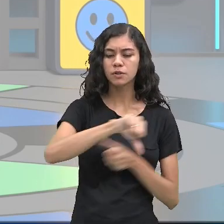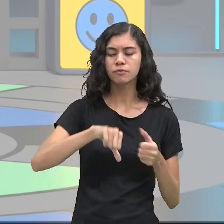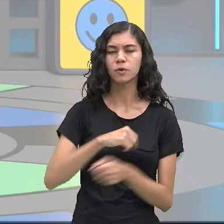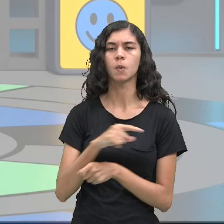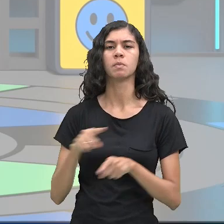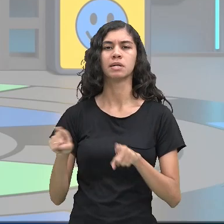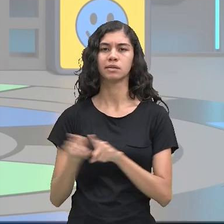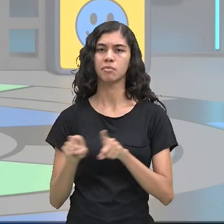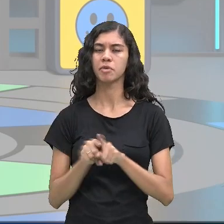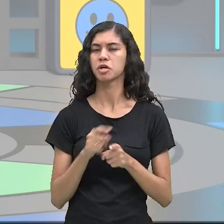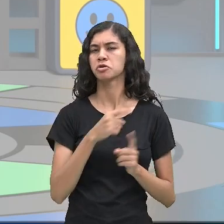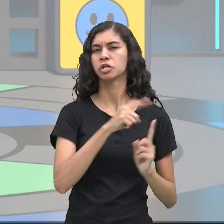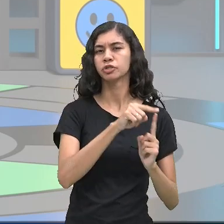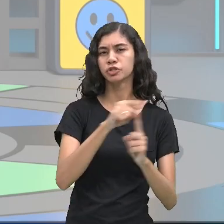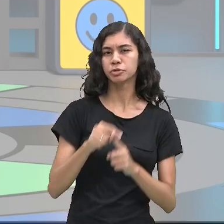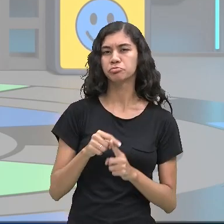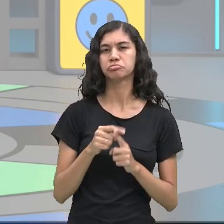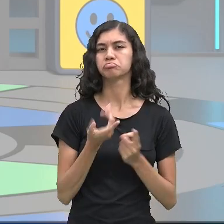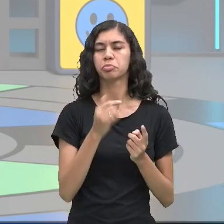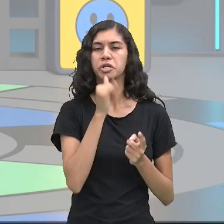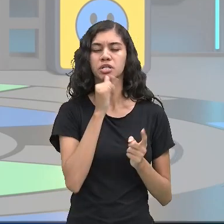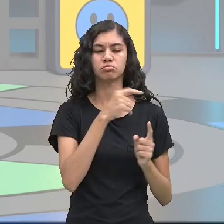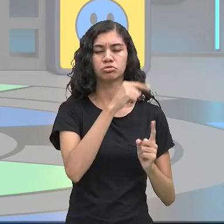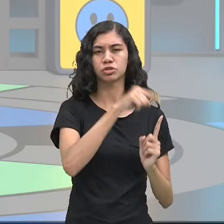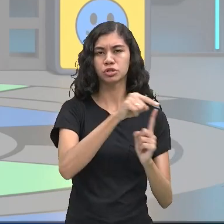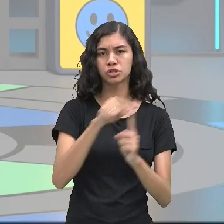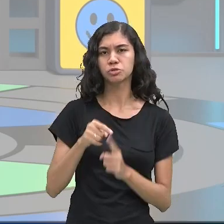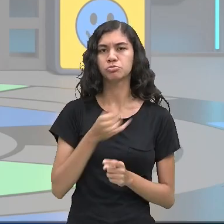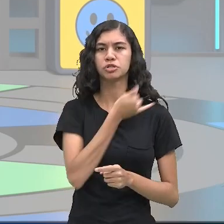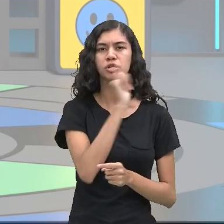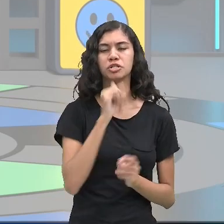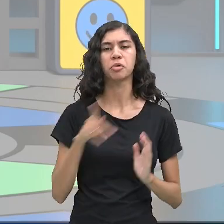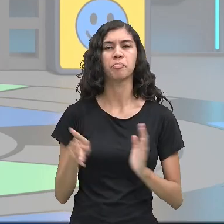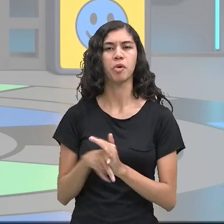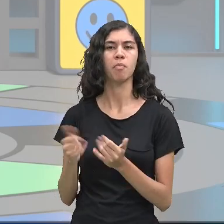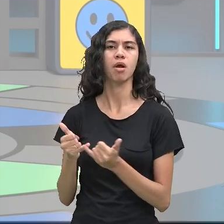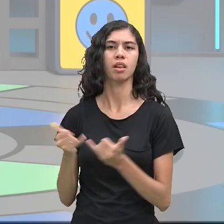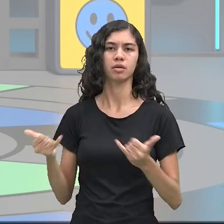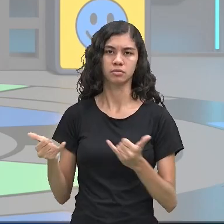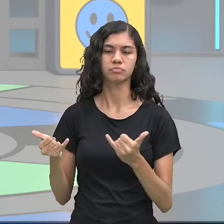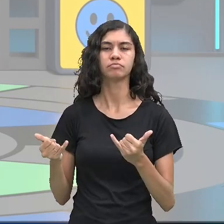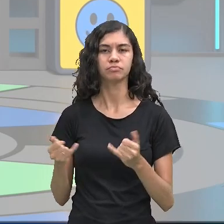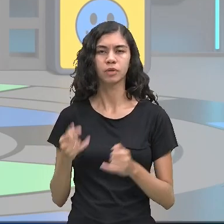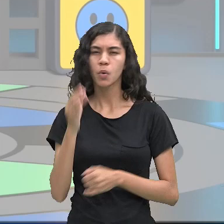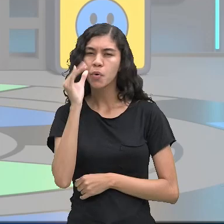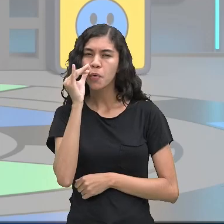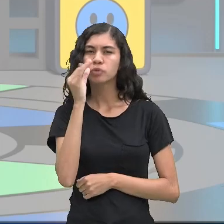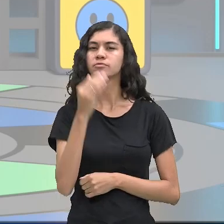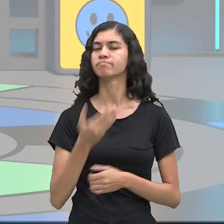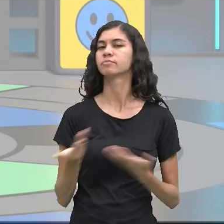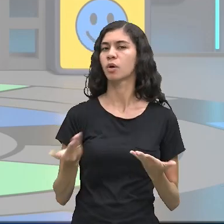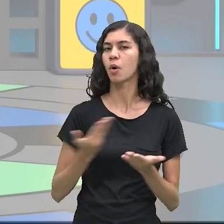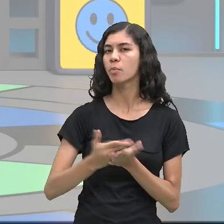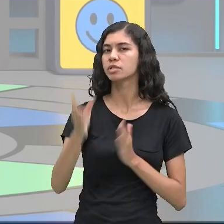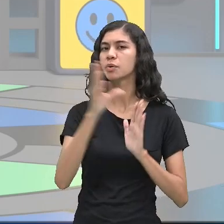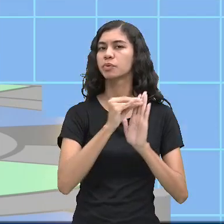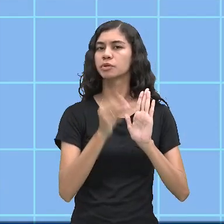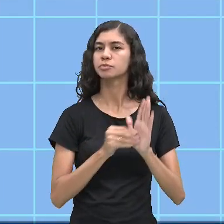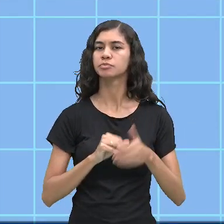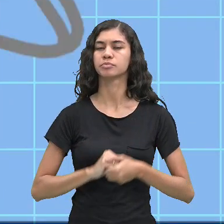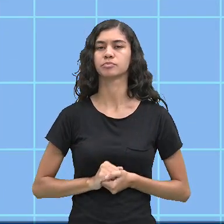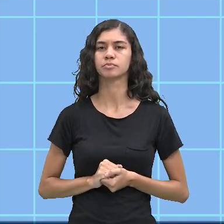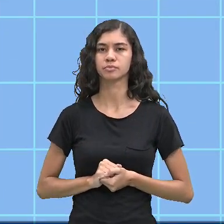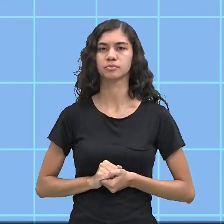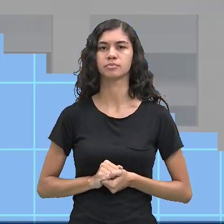formas de energia em energia elétrica. Beleza? Tá curioso? Por isso, vamos para o nosso conteúdo.